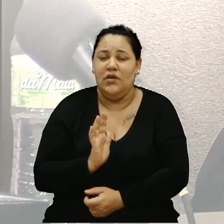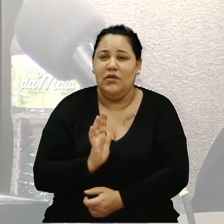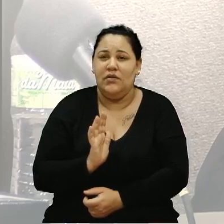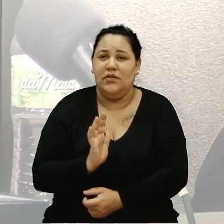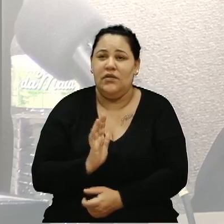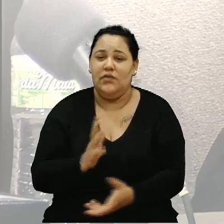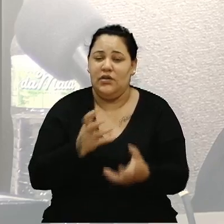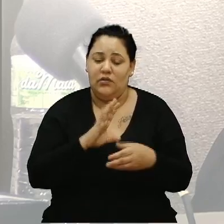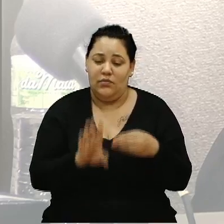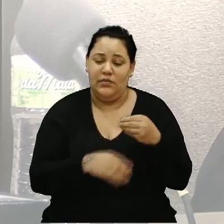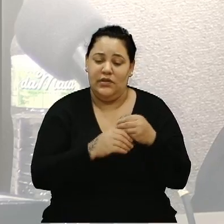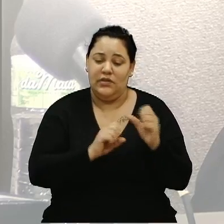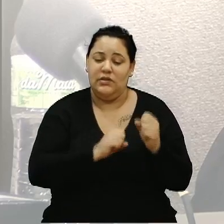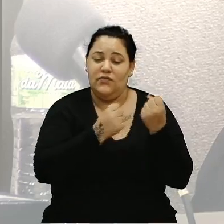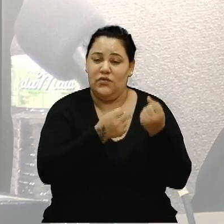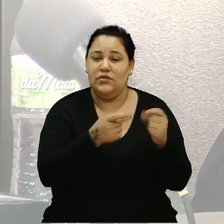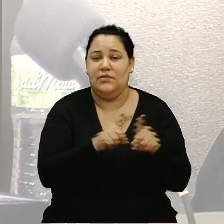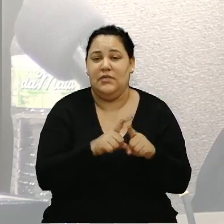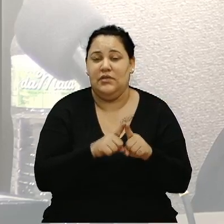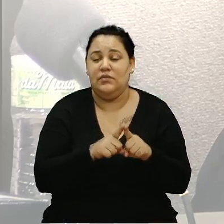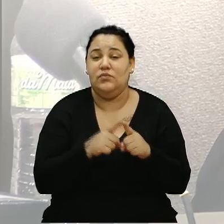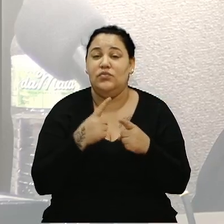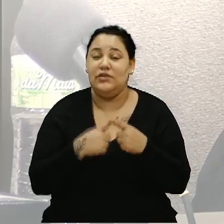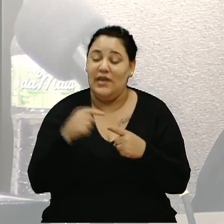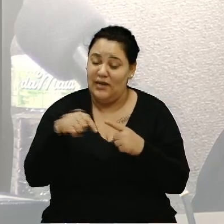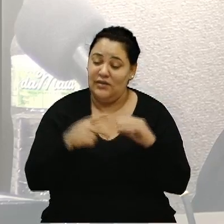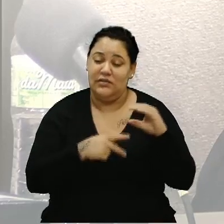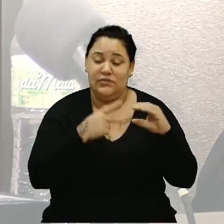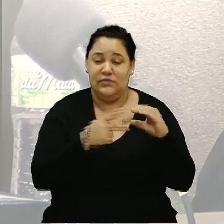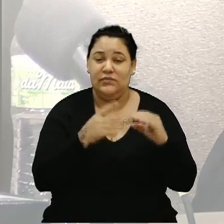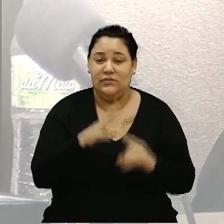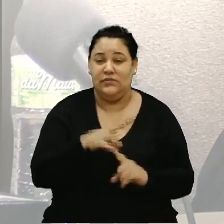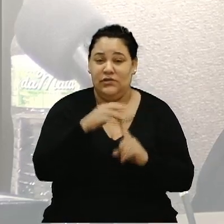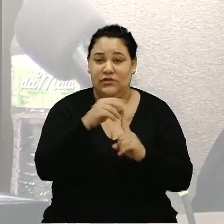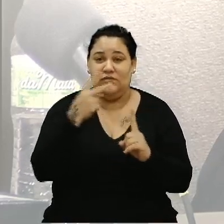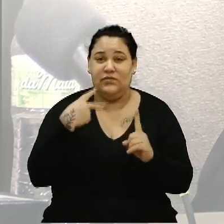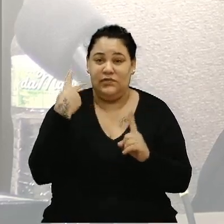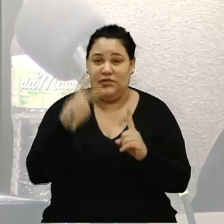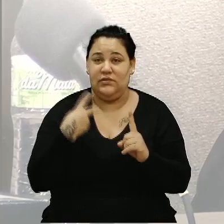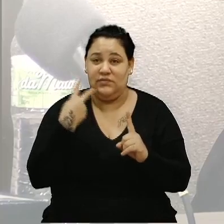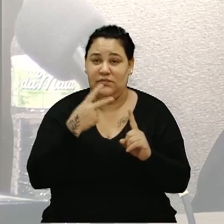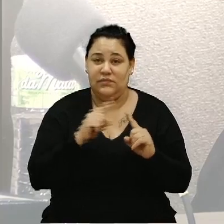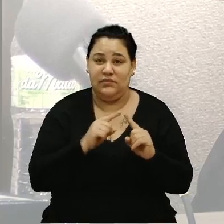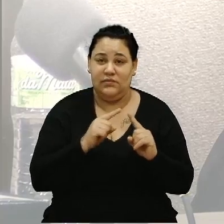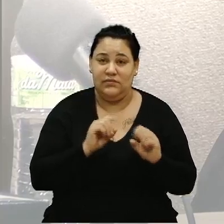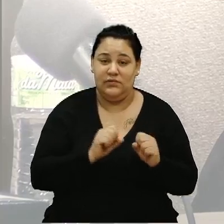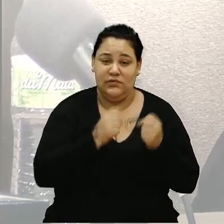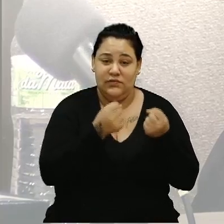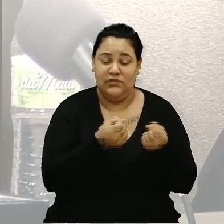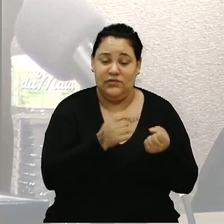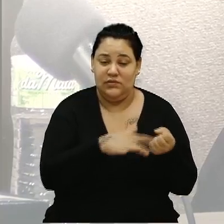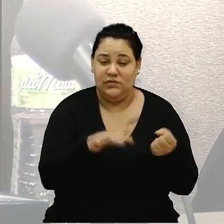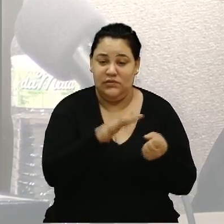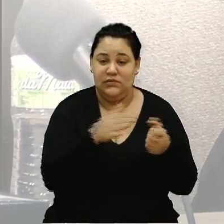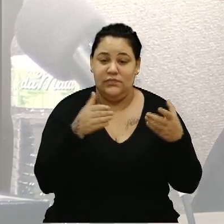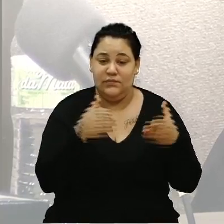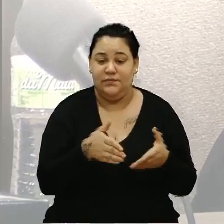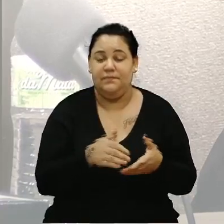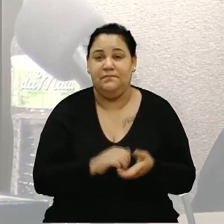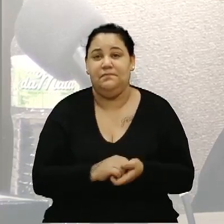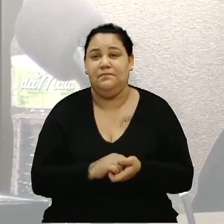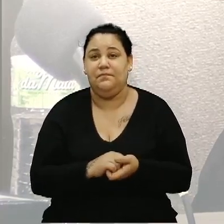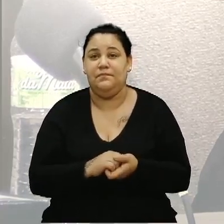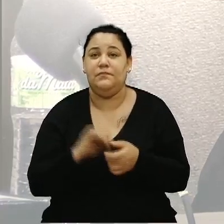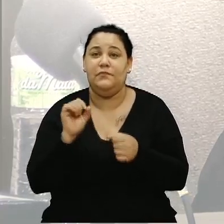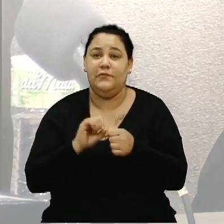me somar a esse esforço para que essa casa, principalmente aos vereadores que estão mais dedicados à pauta da educação, fazer